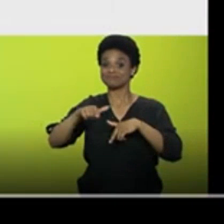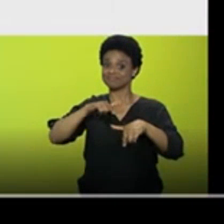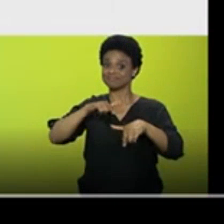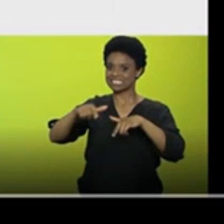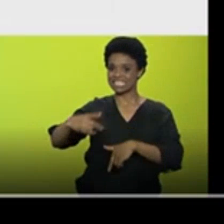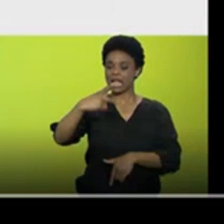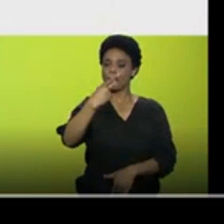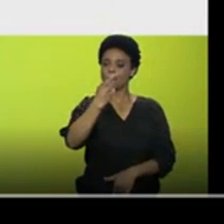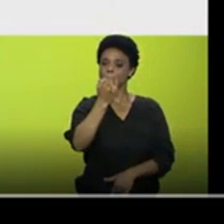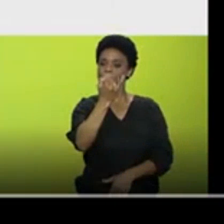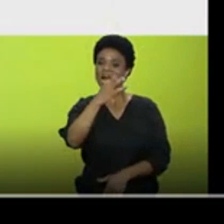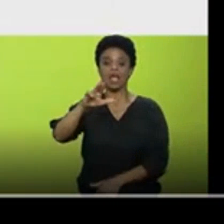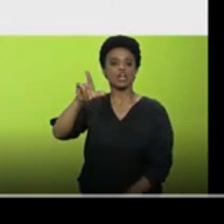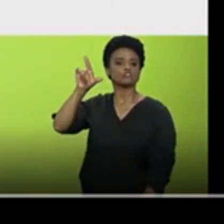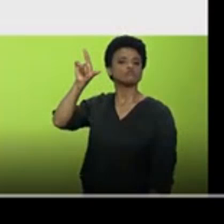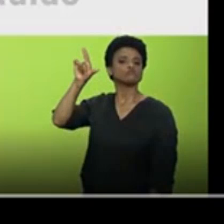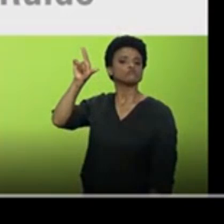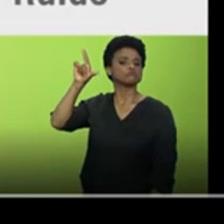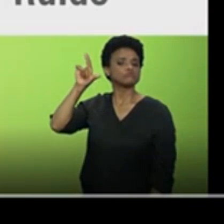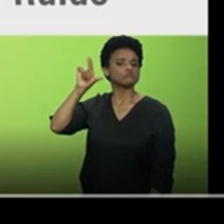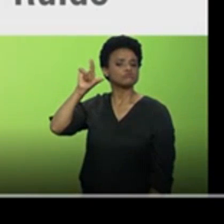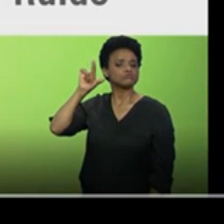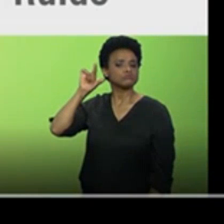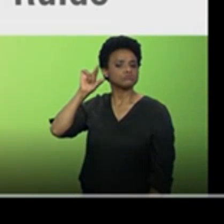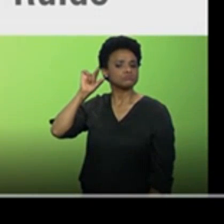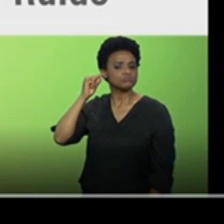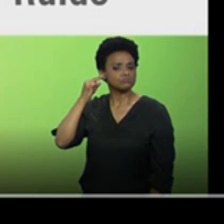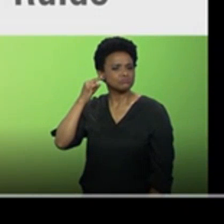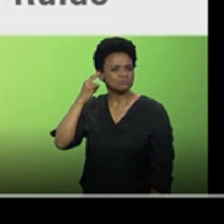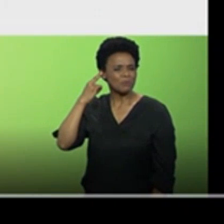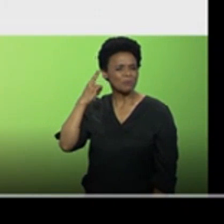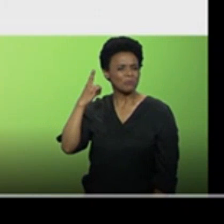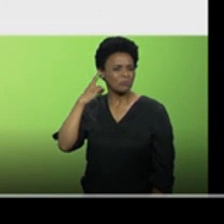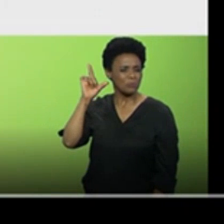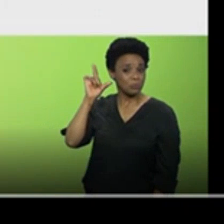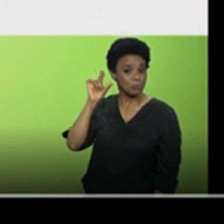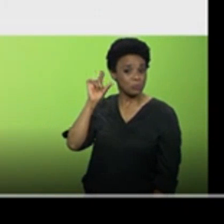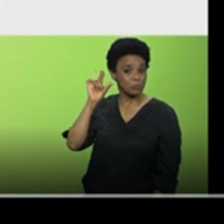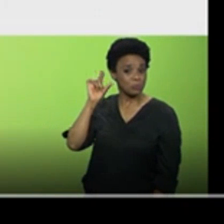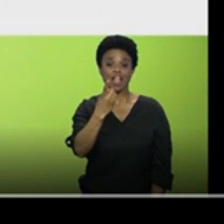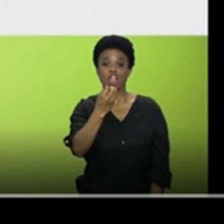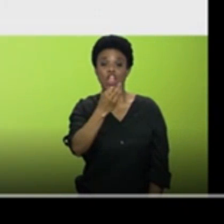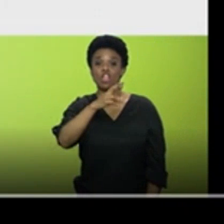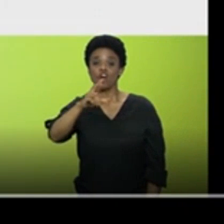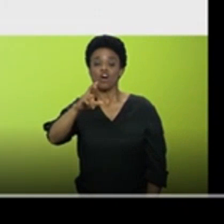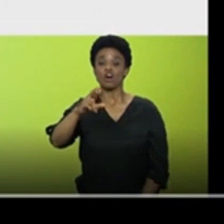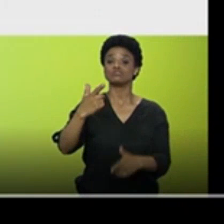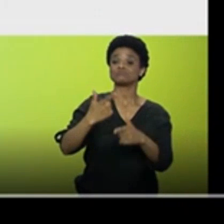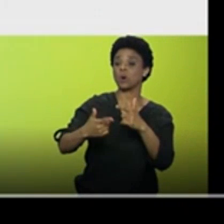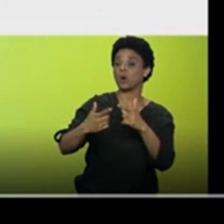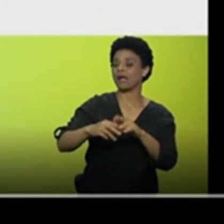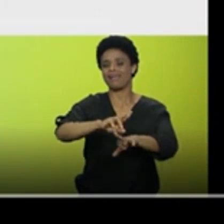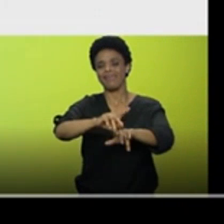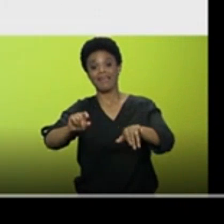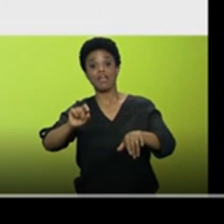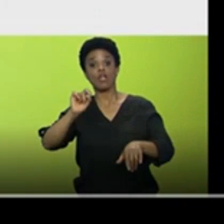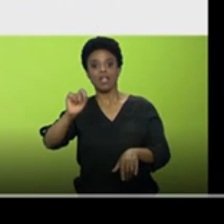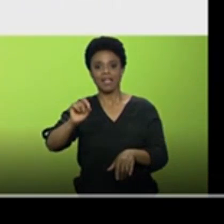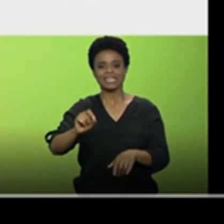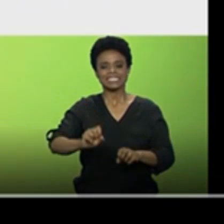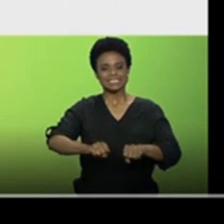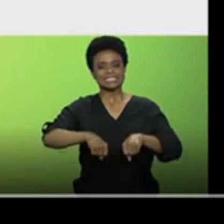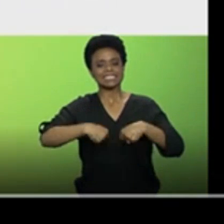PAIR se refere a uma diminuição gradual do nível de audição por causa de ruído. Já o DORT é causado por vários fatores, entre